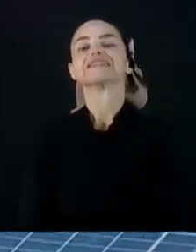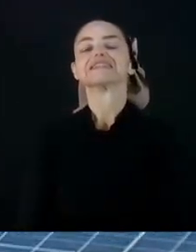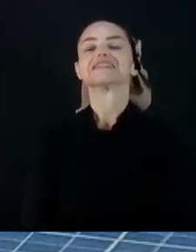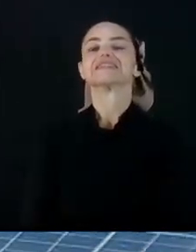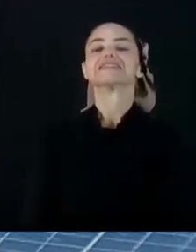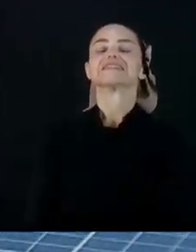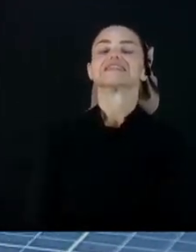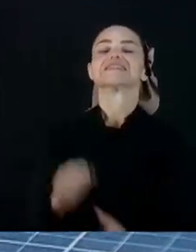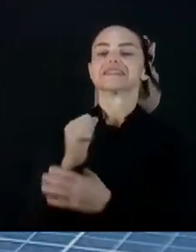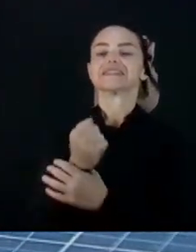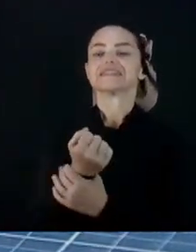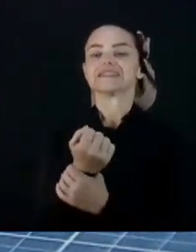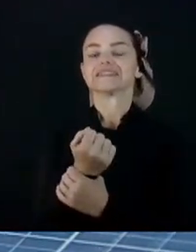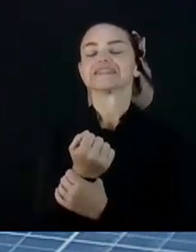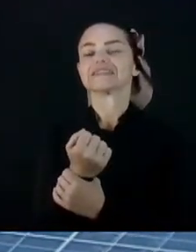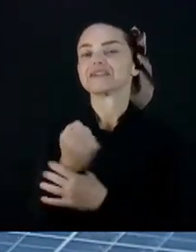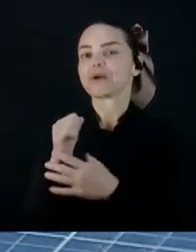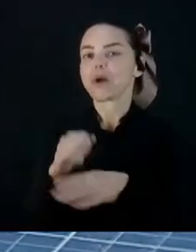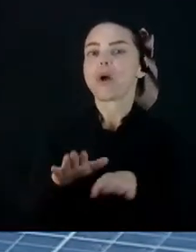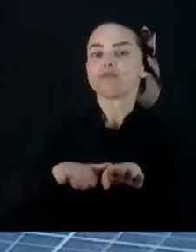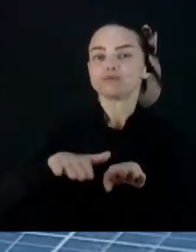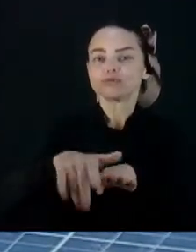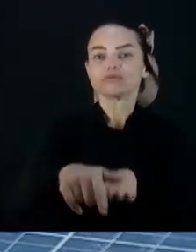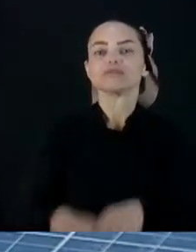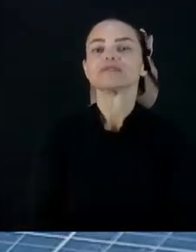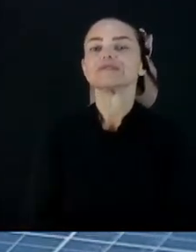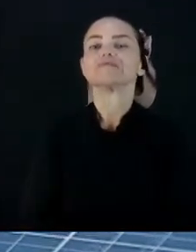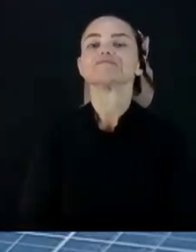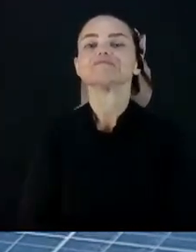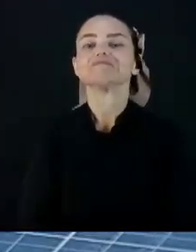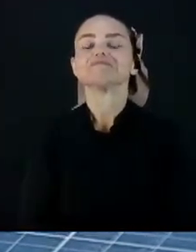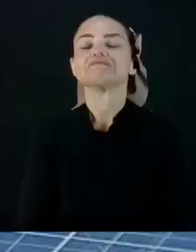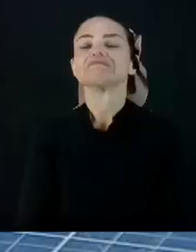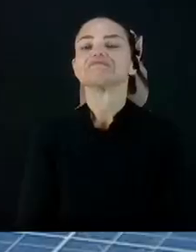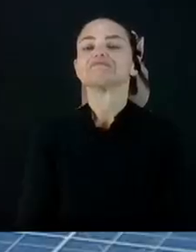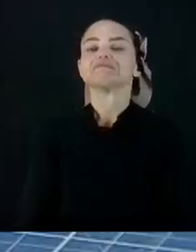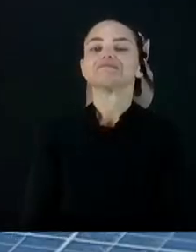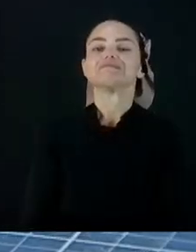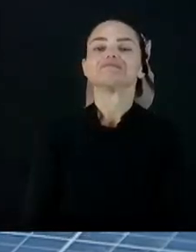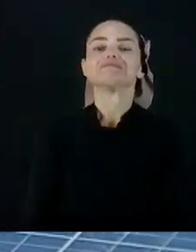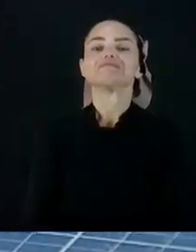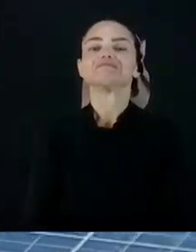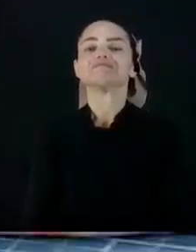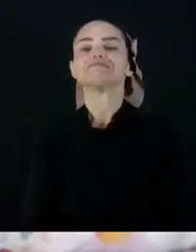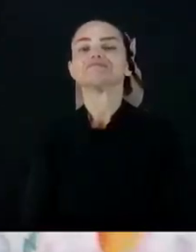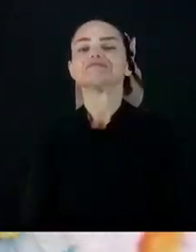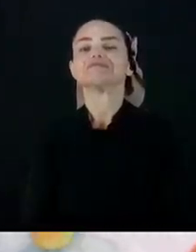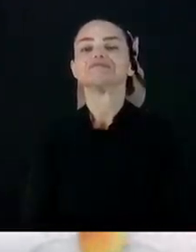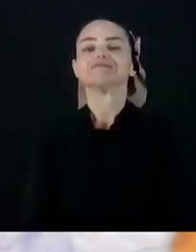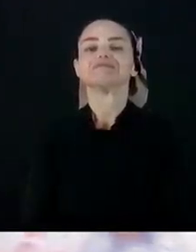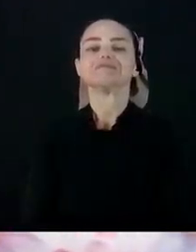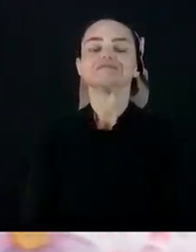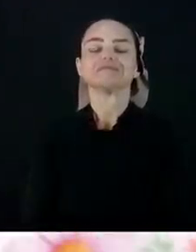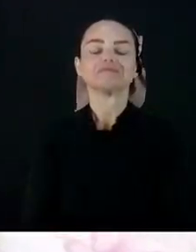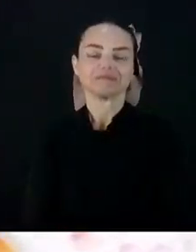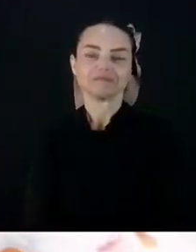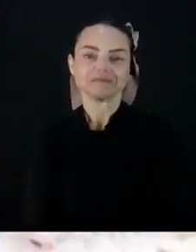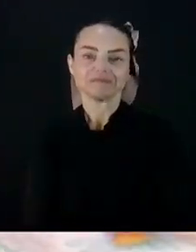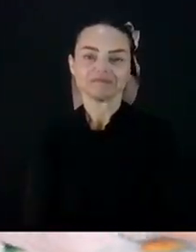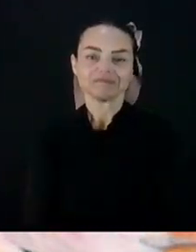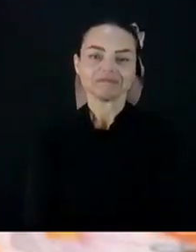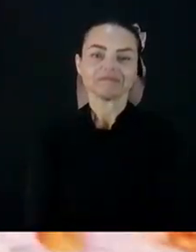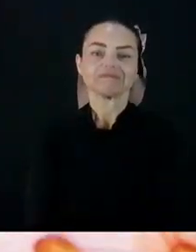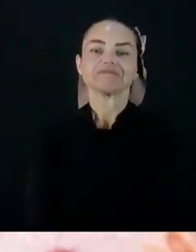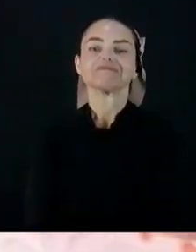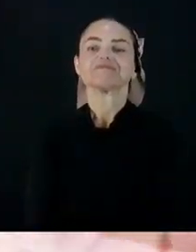uma costura de pé de máquina. Tá. Depois a gente vai fazer a marcação para fazer a aberturinha onde vai passar o cordão, tá? Então é um pé de máquina